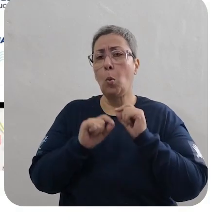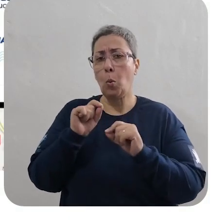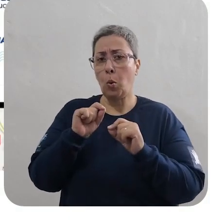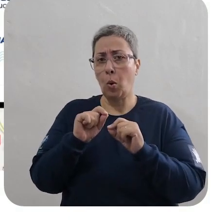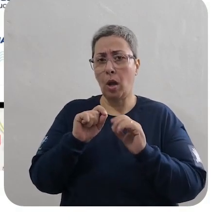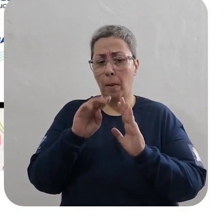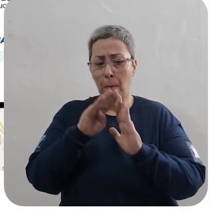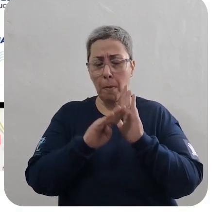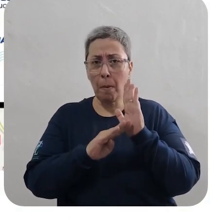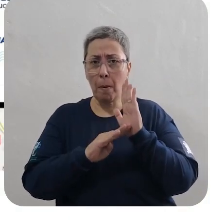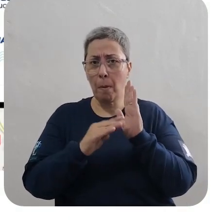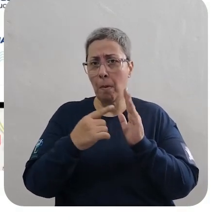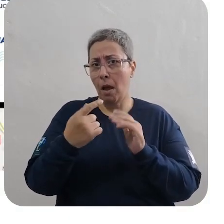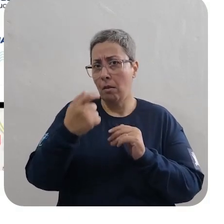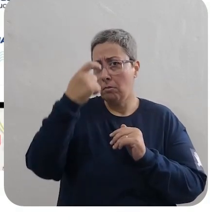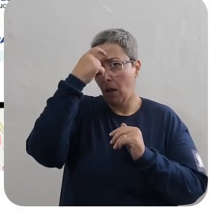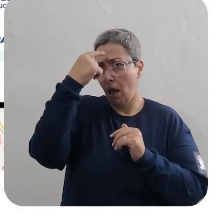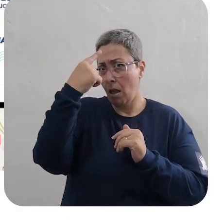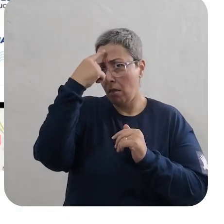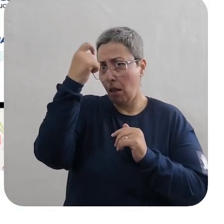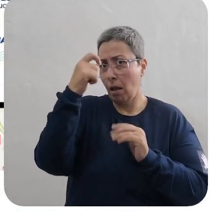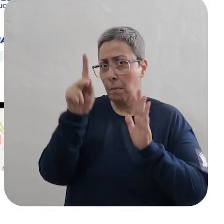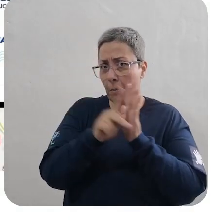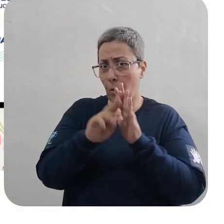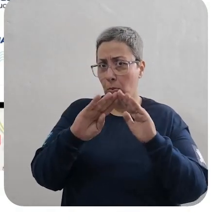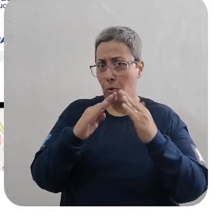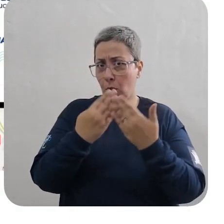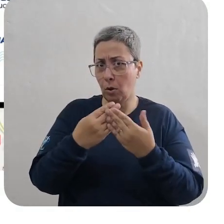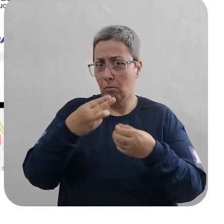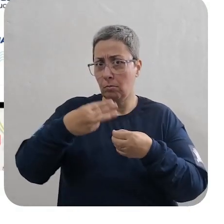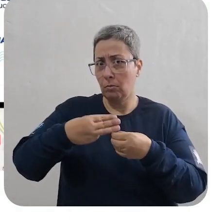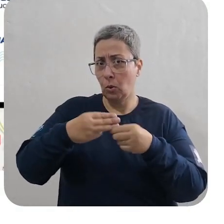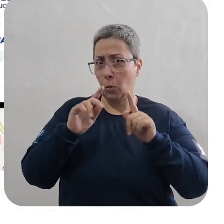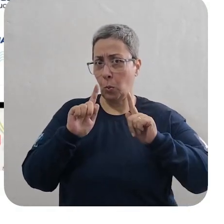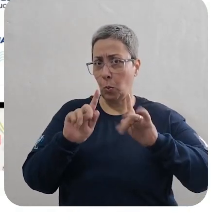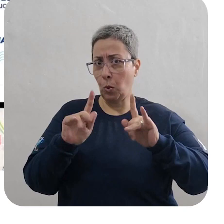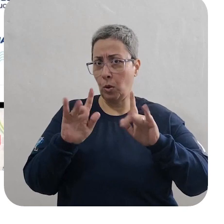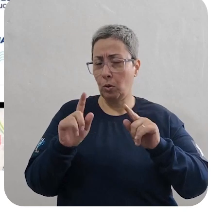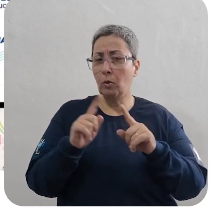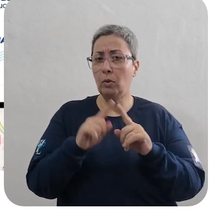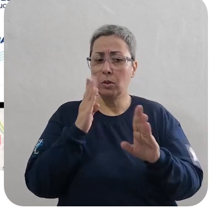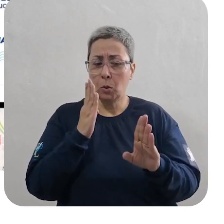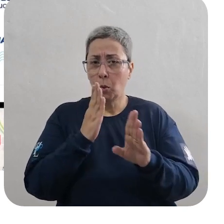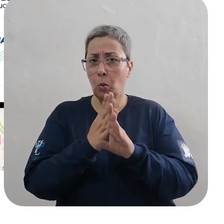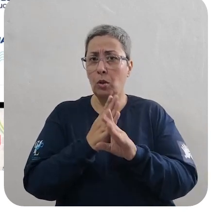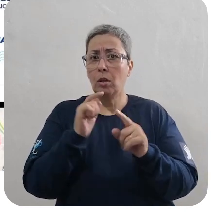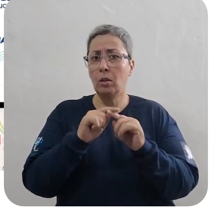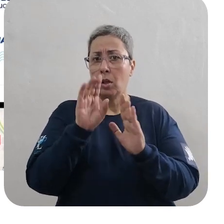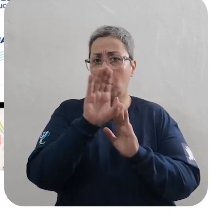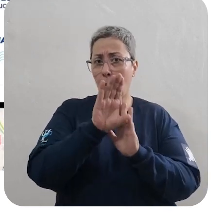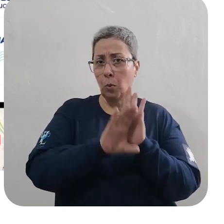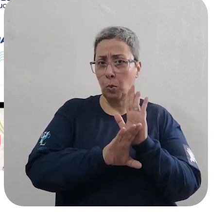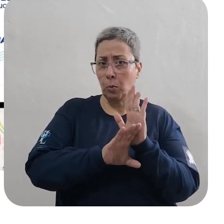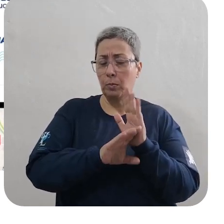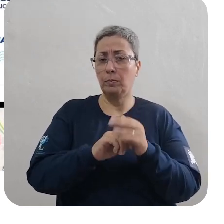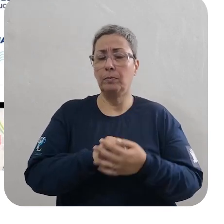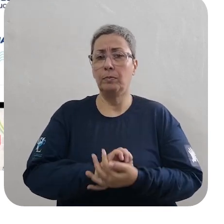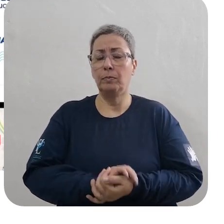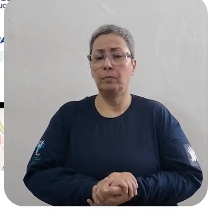encontramos as concepções de educação da Rede Municipal de Guarulhos. Você encontra em currículo,